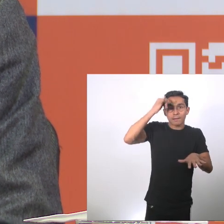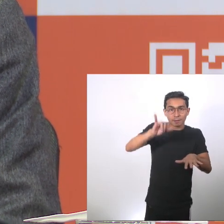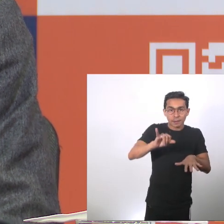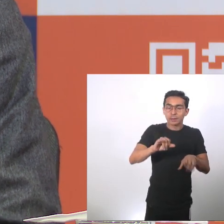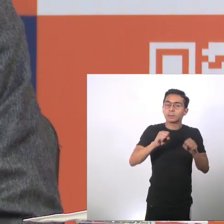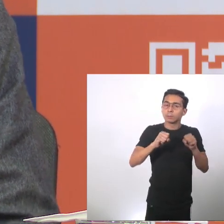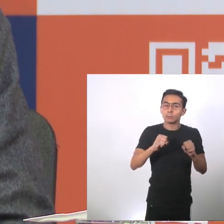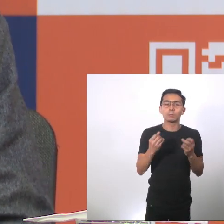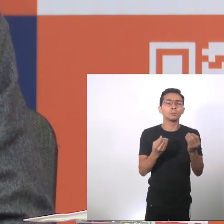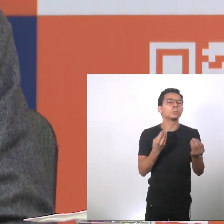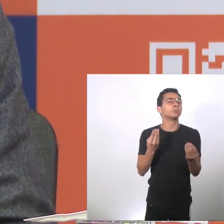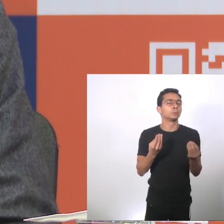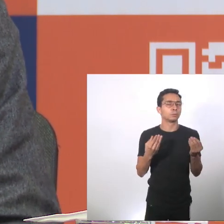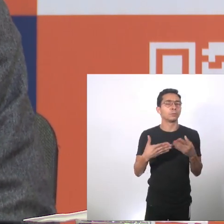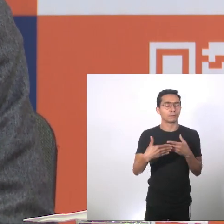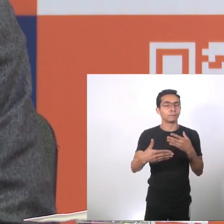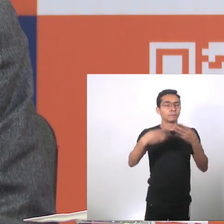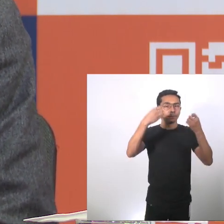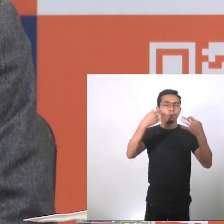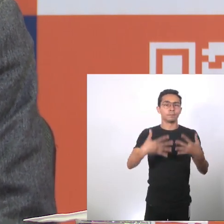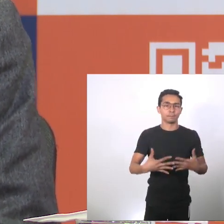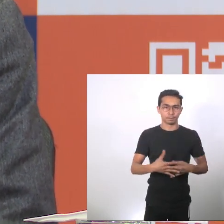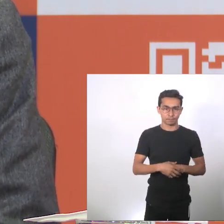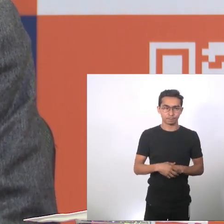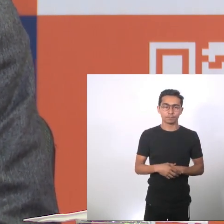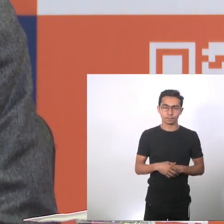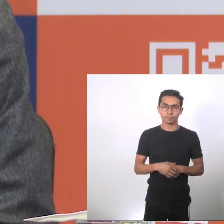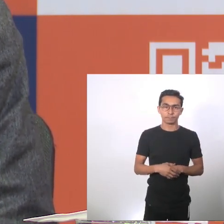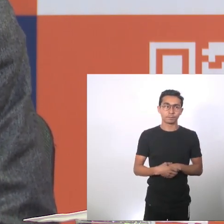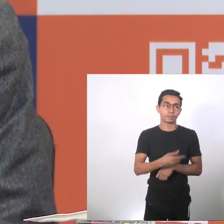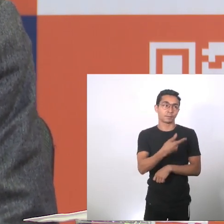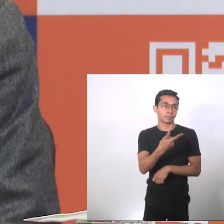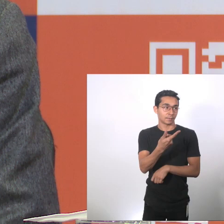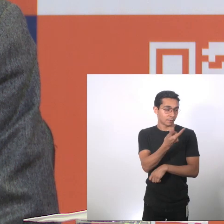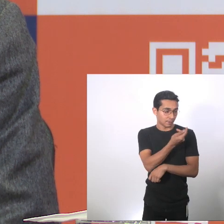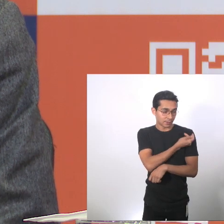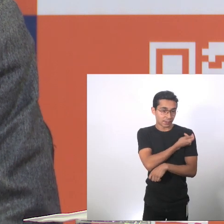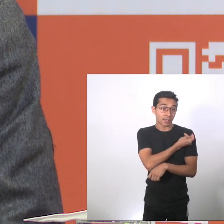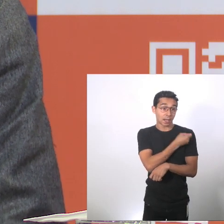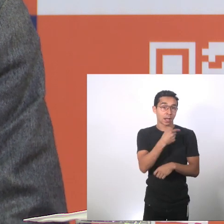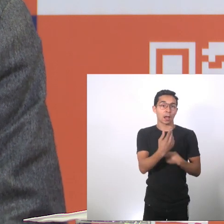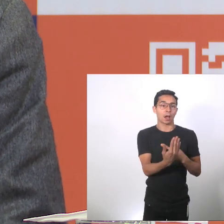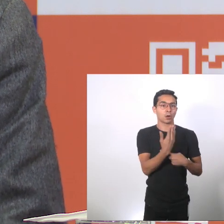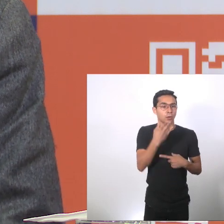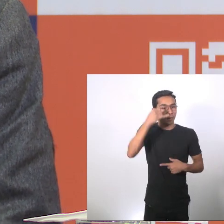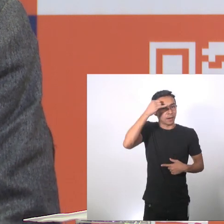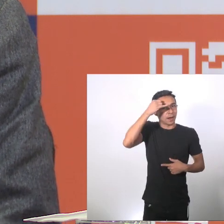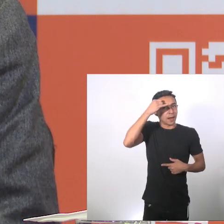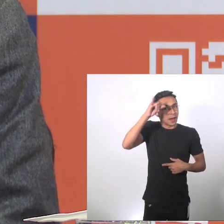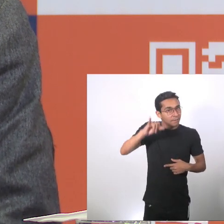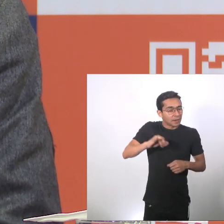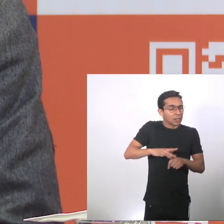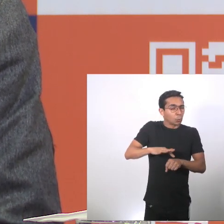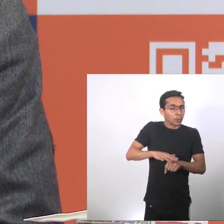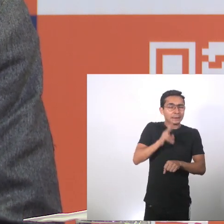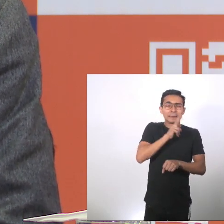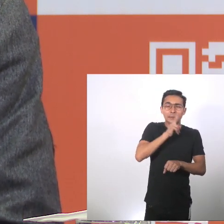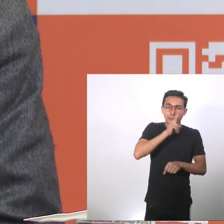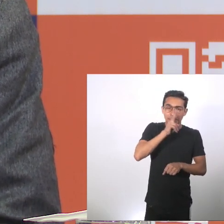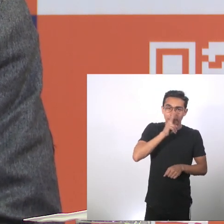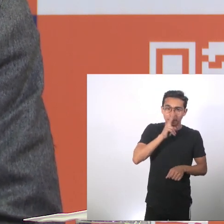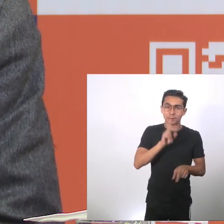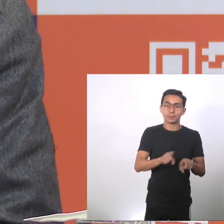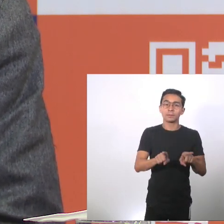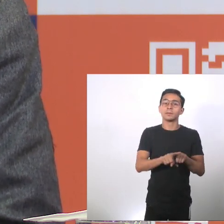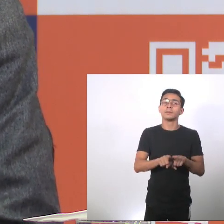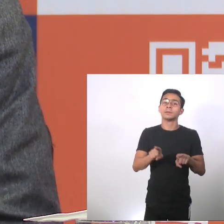à pré-exposição, ou seja, a vacina no sentido de fato, prevenir a doença e suas complicações, como naqueles